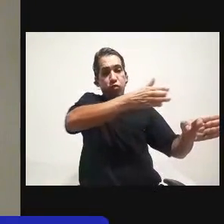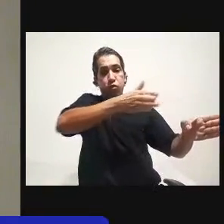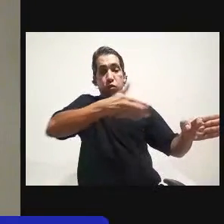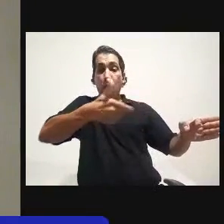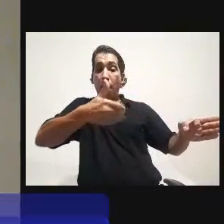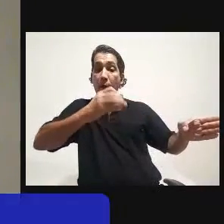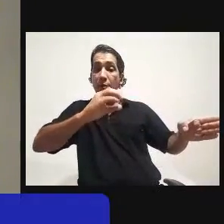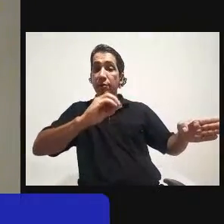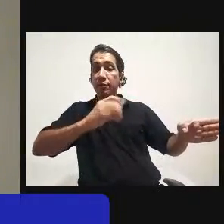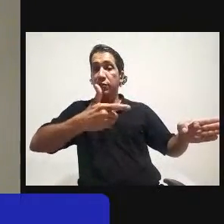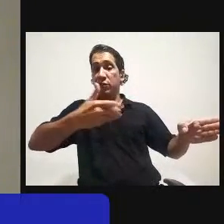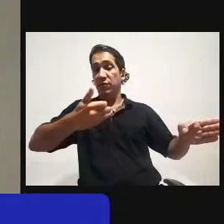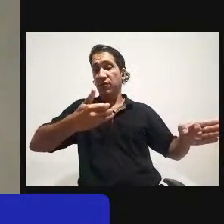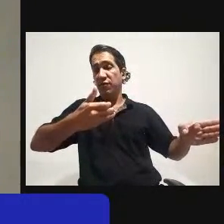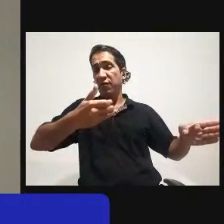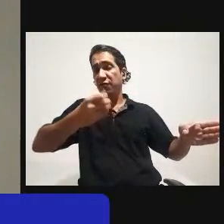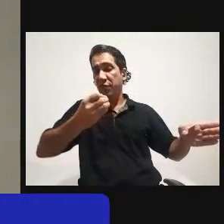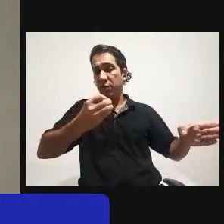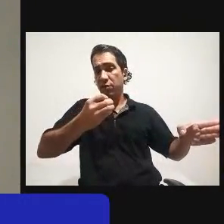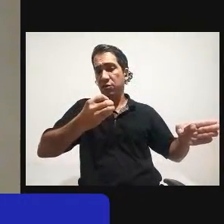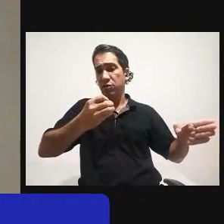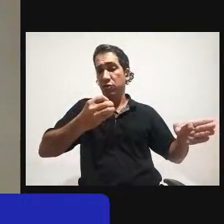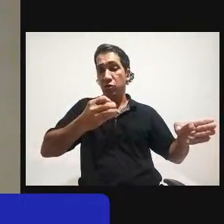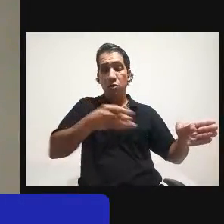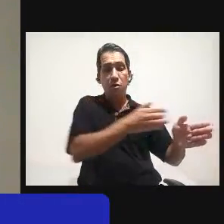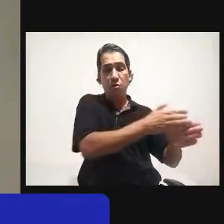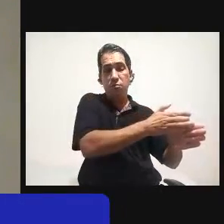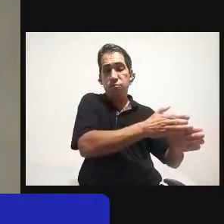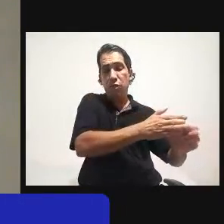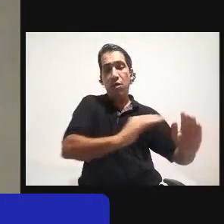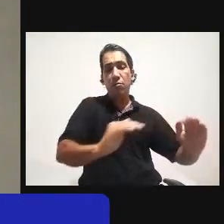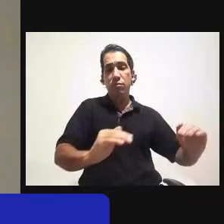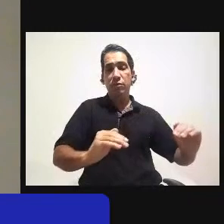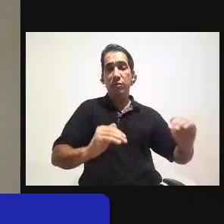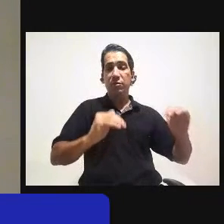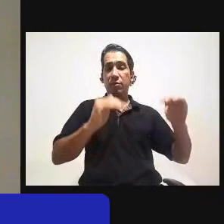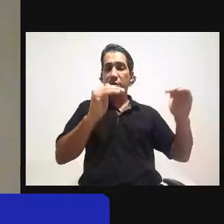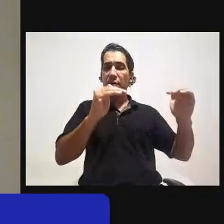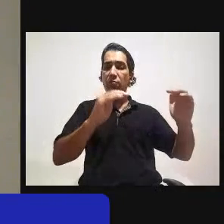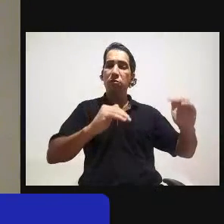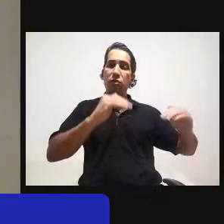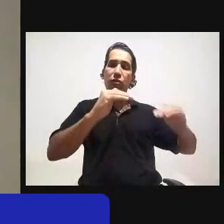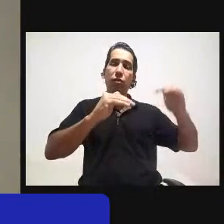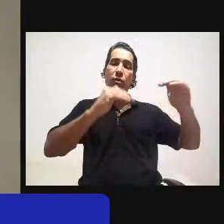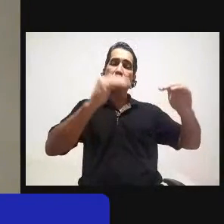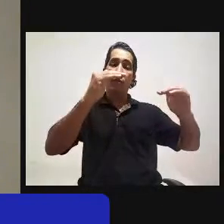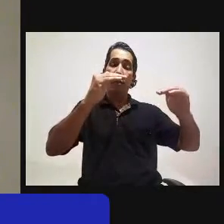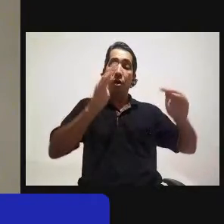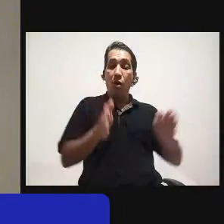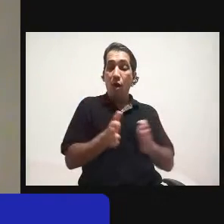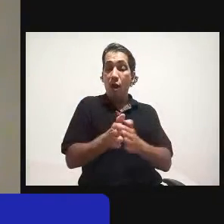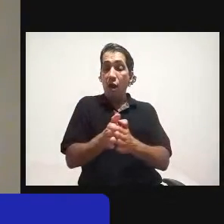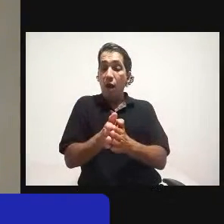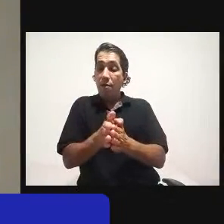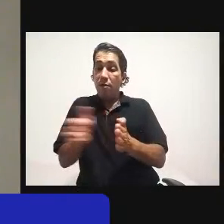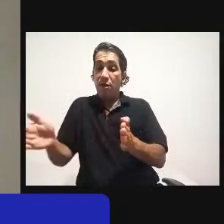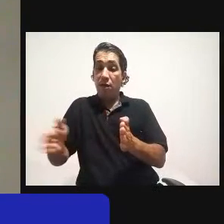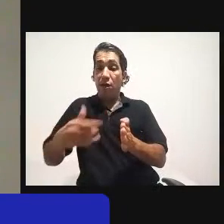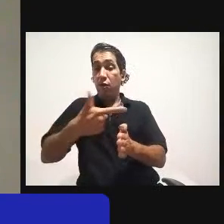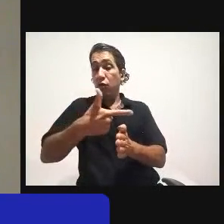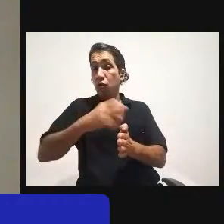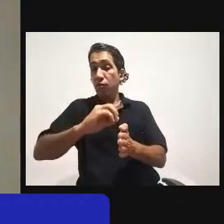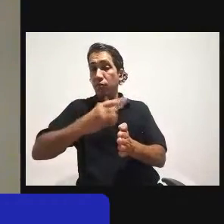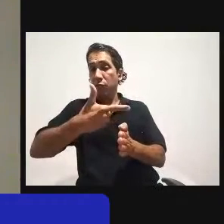anos vai ser disruptivo em termos tecnológicos para a humanidade. Os japoneses chamam, né,